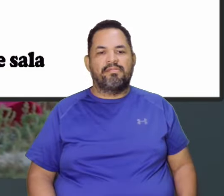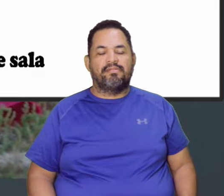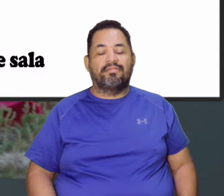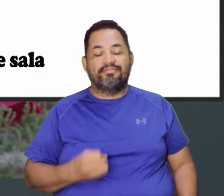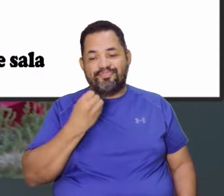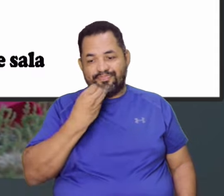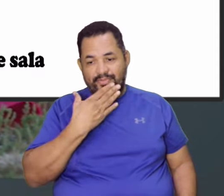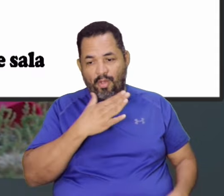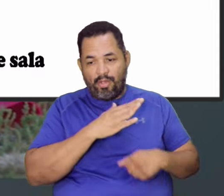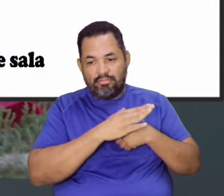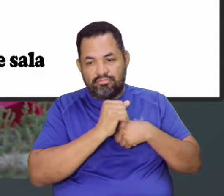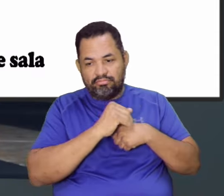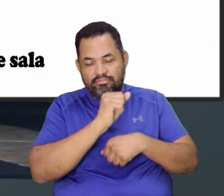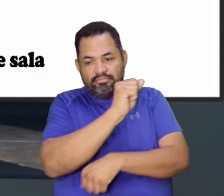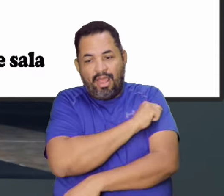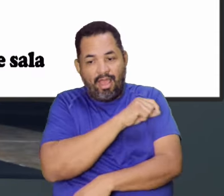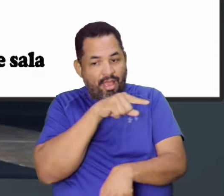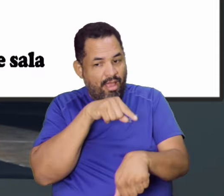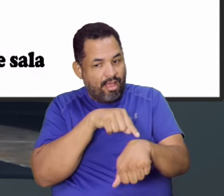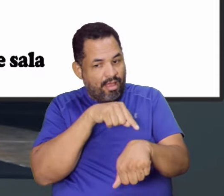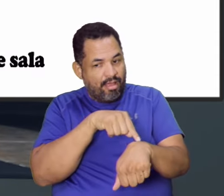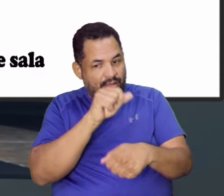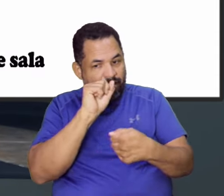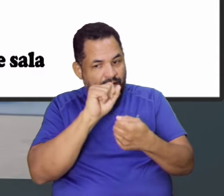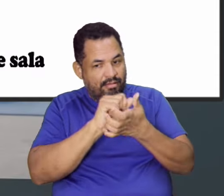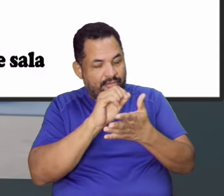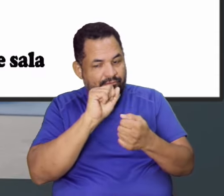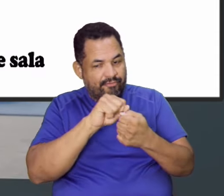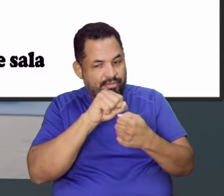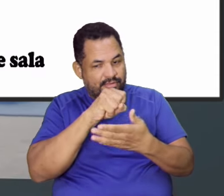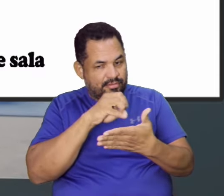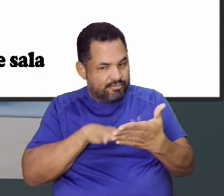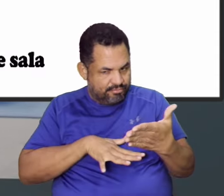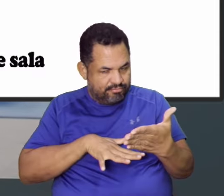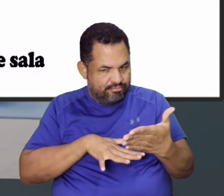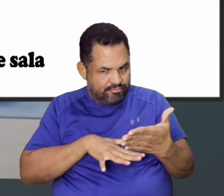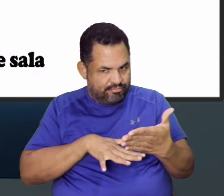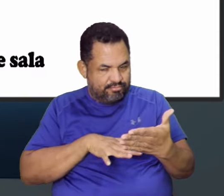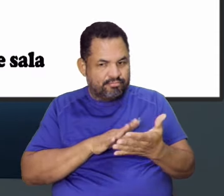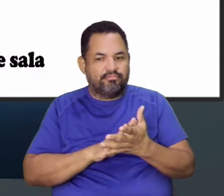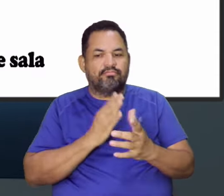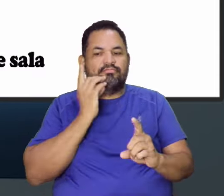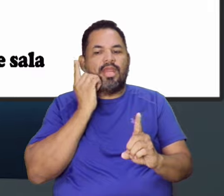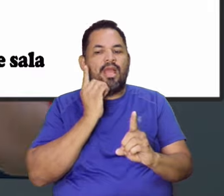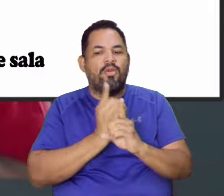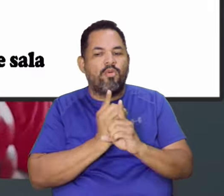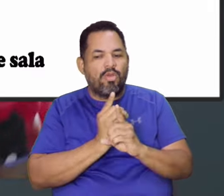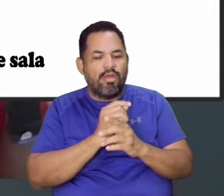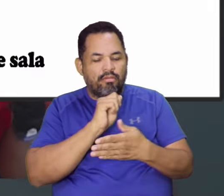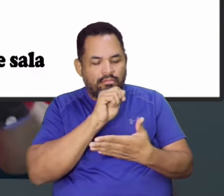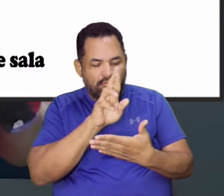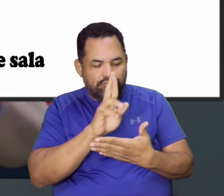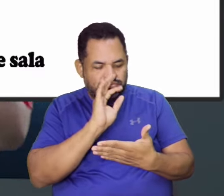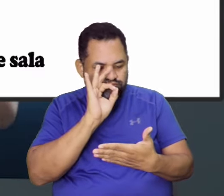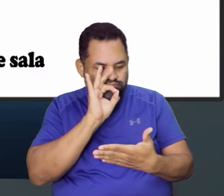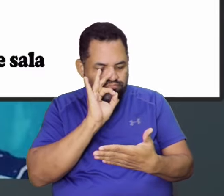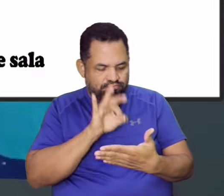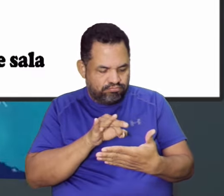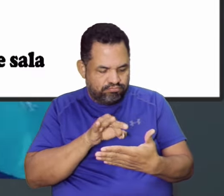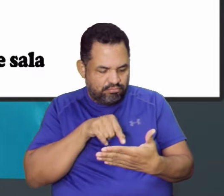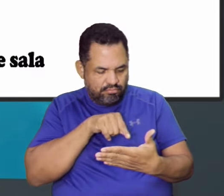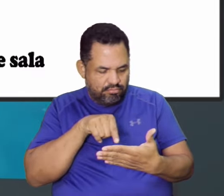muito bem caríssimo estudante chegou a hora da gente resolver aí as nossas questões encontrar as respostas corretas aí